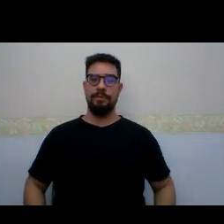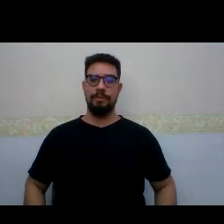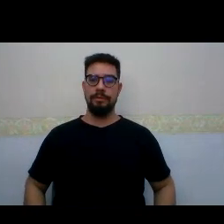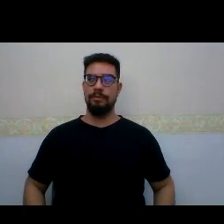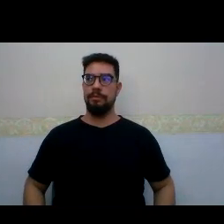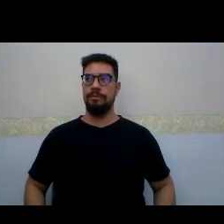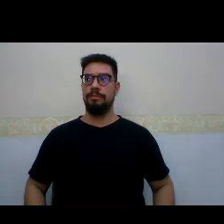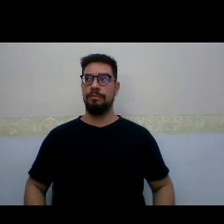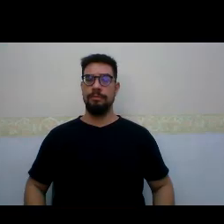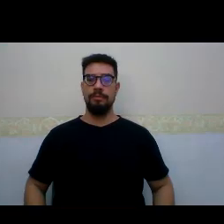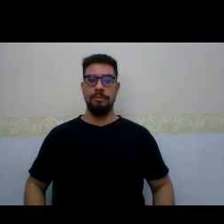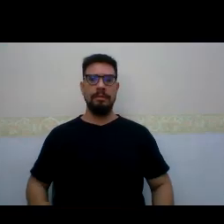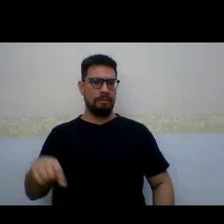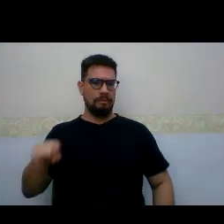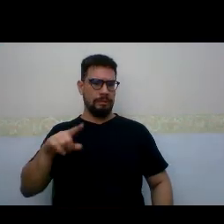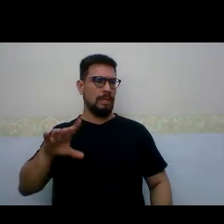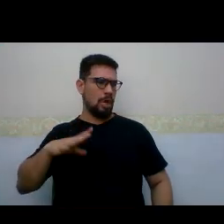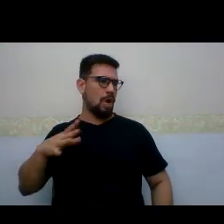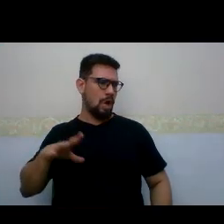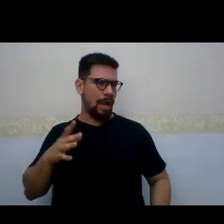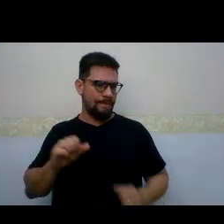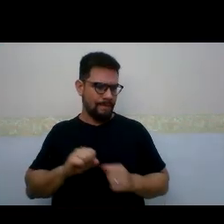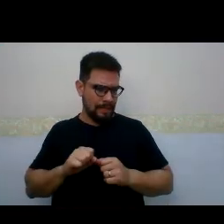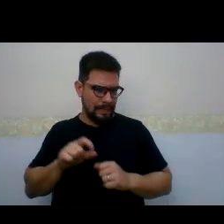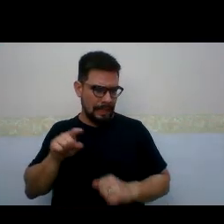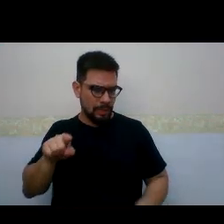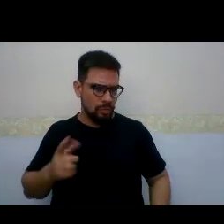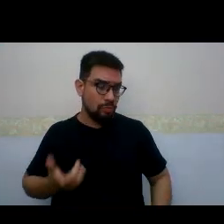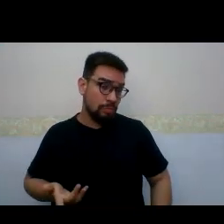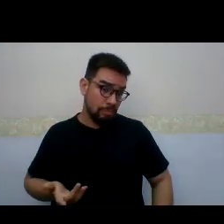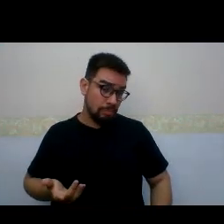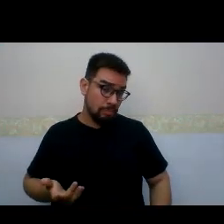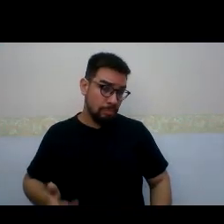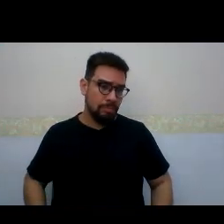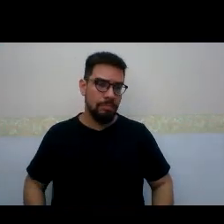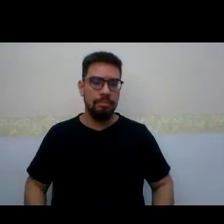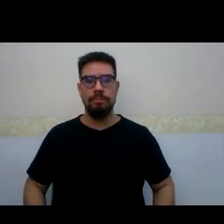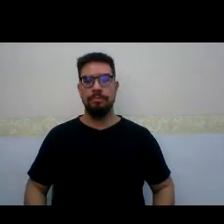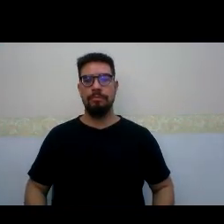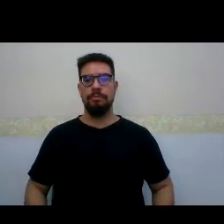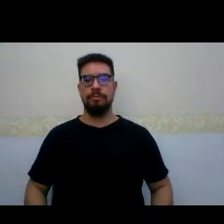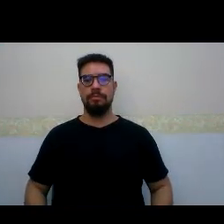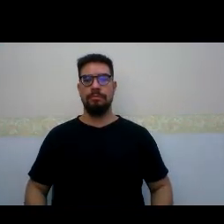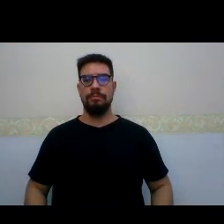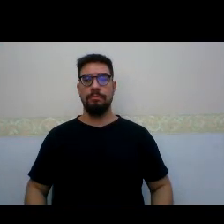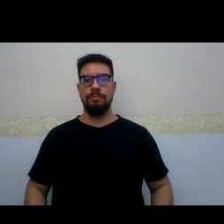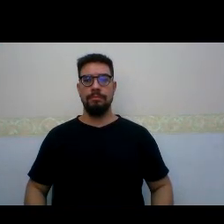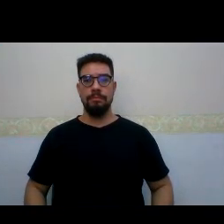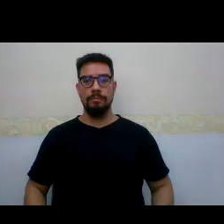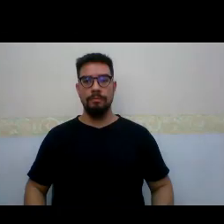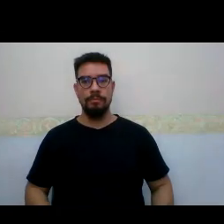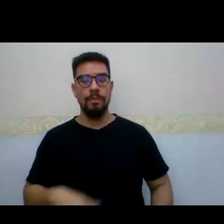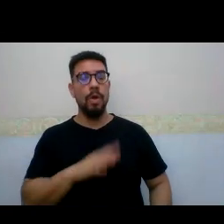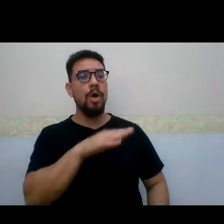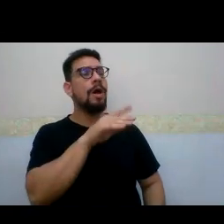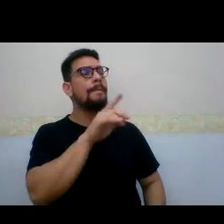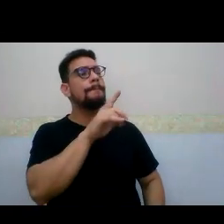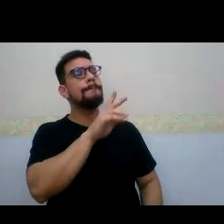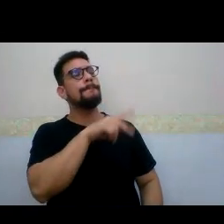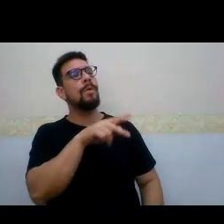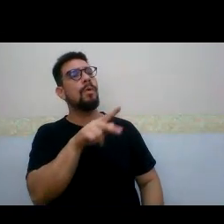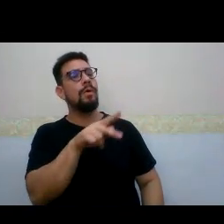terei coragem de fazer isso com meus estudantes? Né? Existe um Professora, projeto... Oi. professora